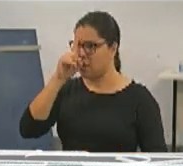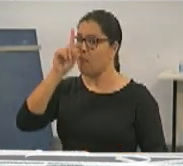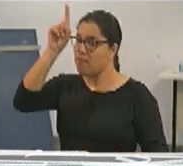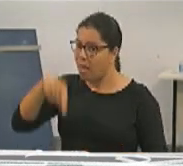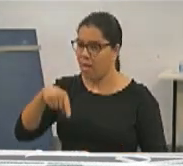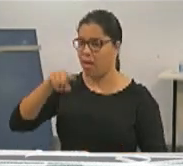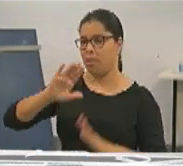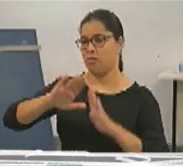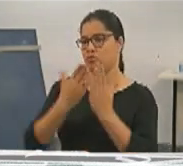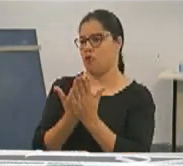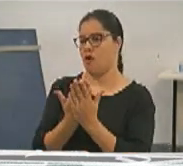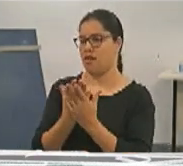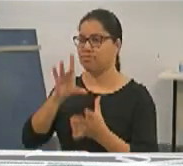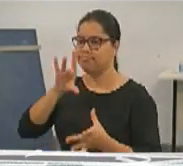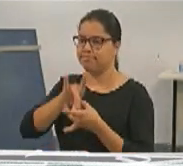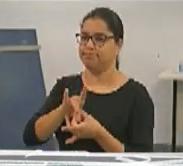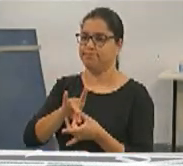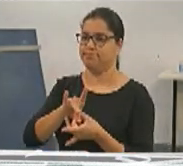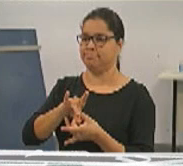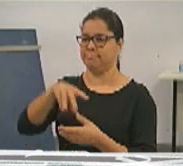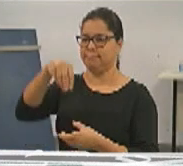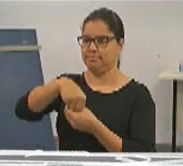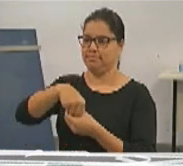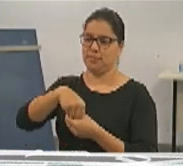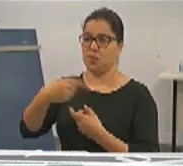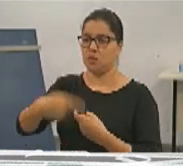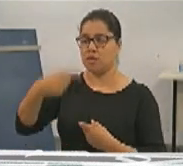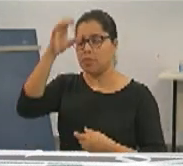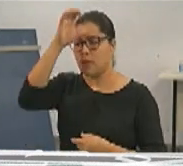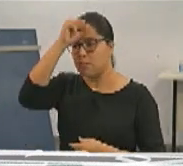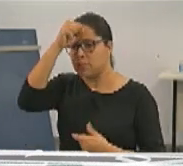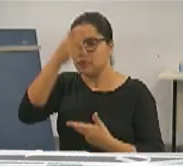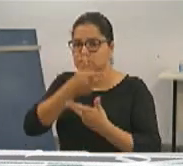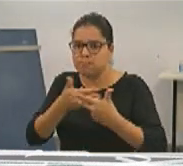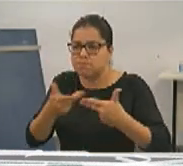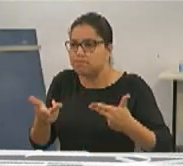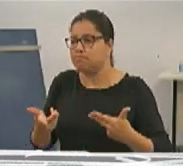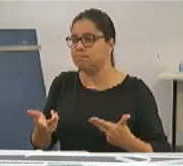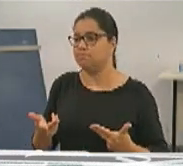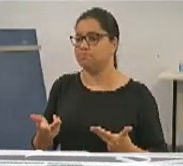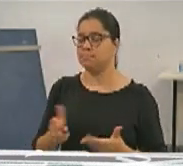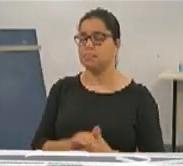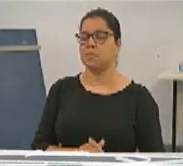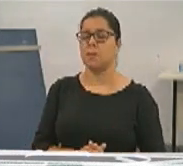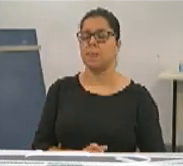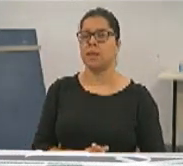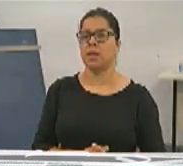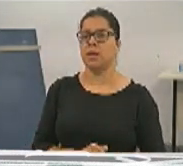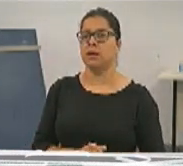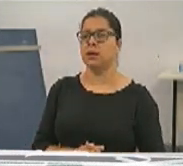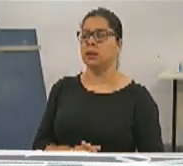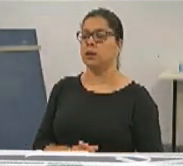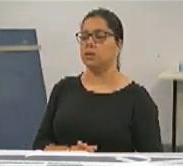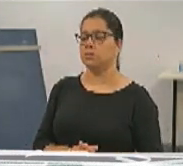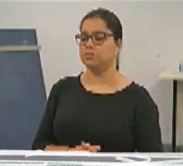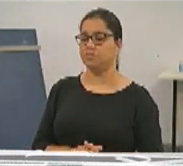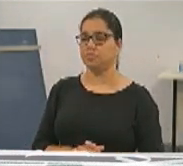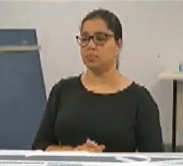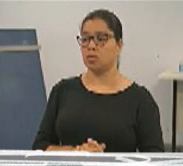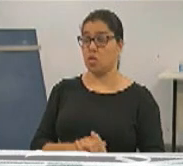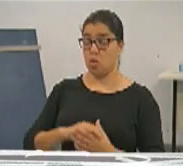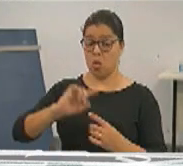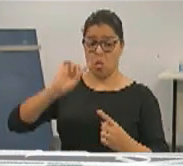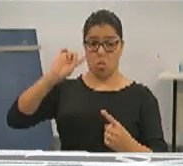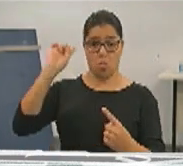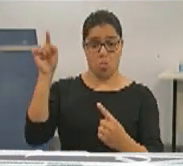na sociedade pelo atendimento que o HU faz numa região de 1 milhão de pessoas. Né? Mas o que nós colocamos à frente,